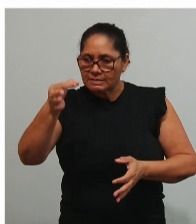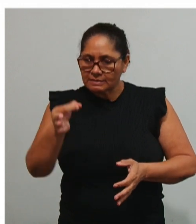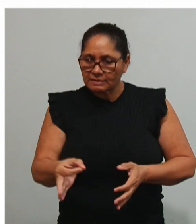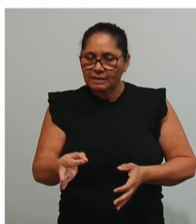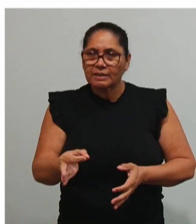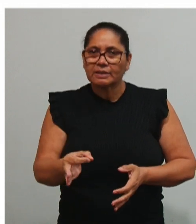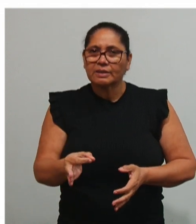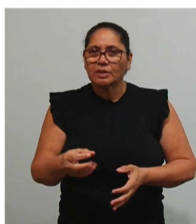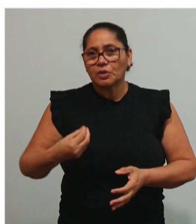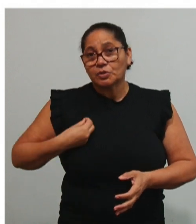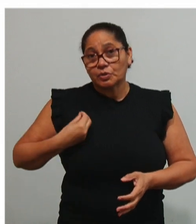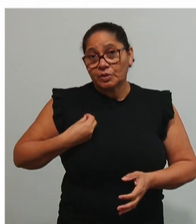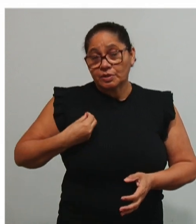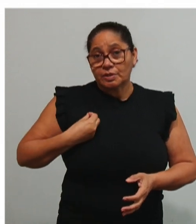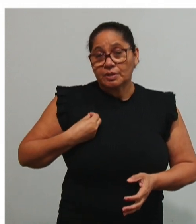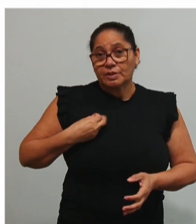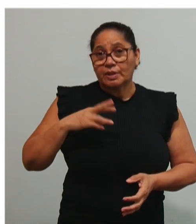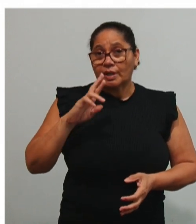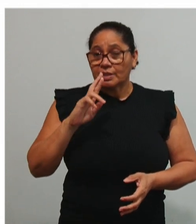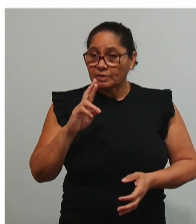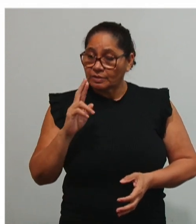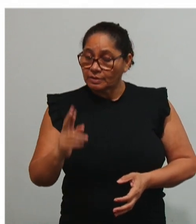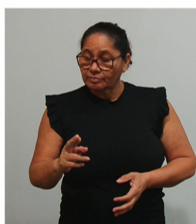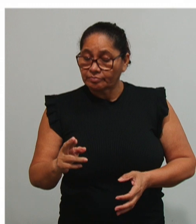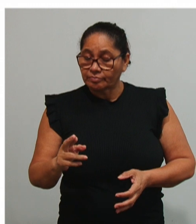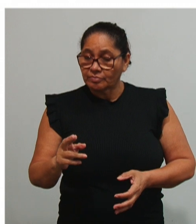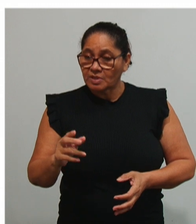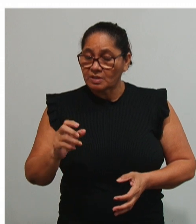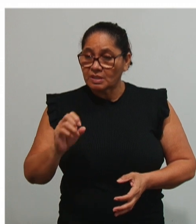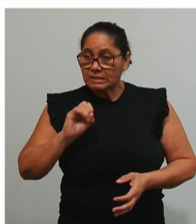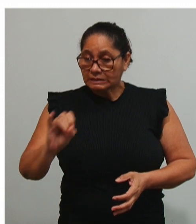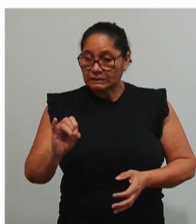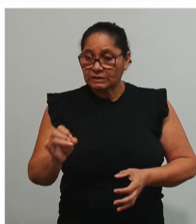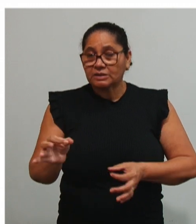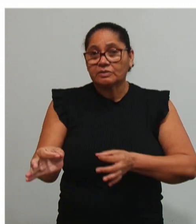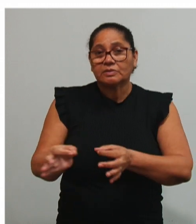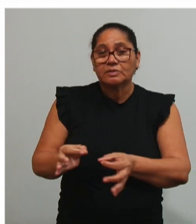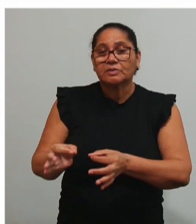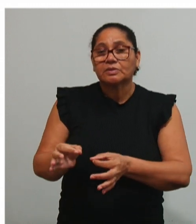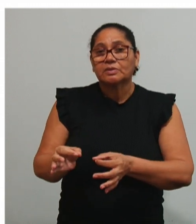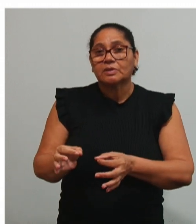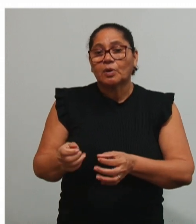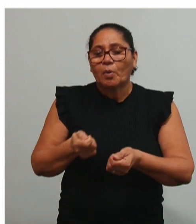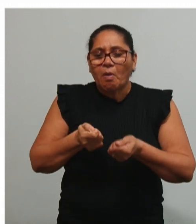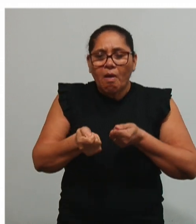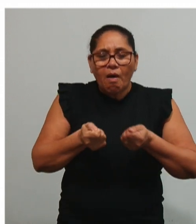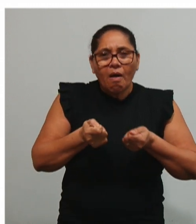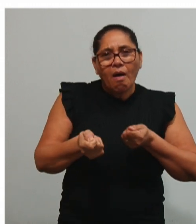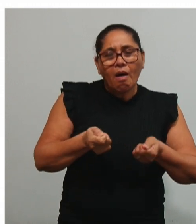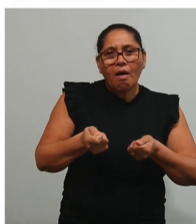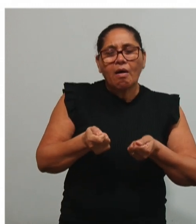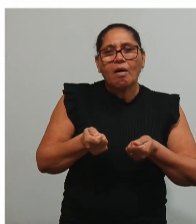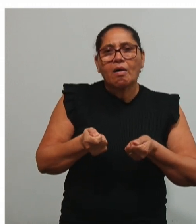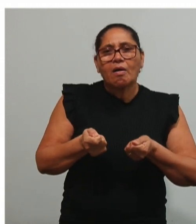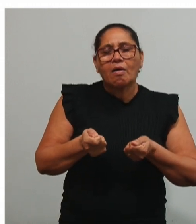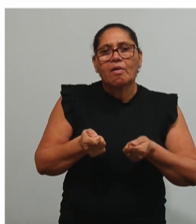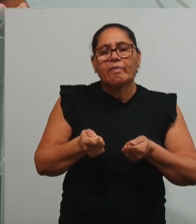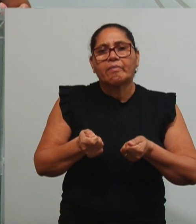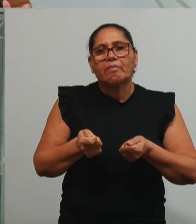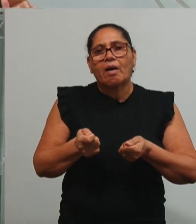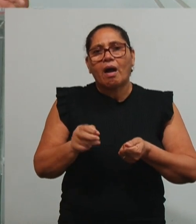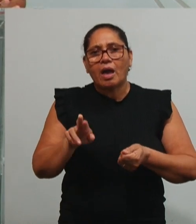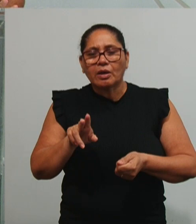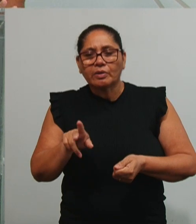Quer dizer, só existe racionalização se houver planejamento, né? Ou para controlar, né? E aí, da mesma forma,